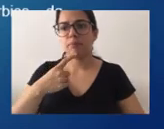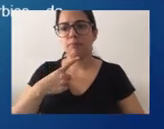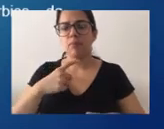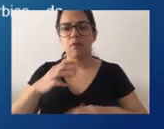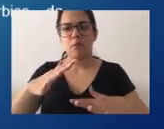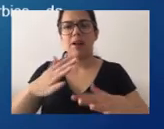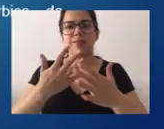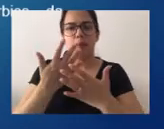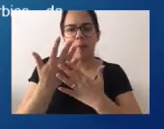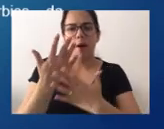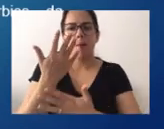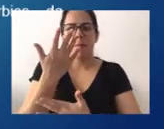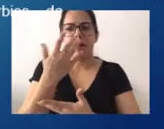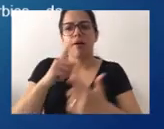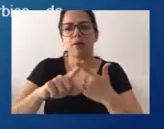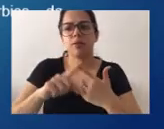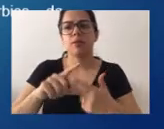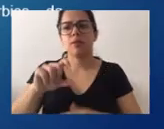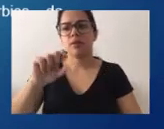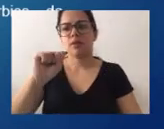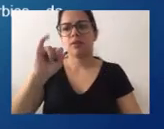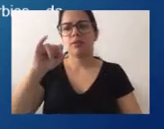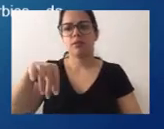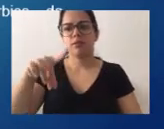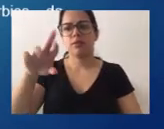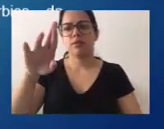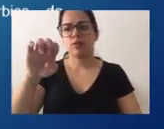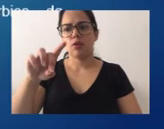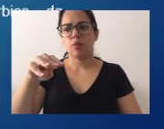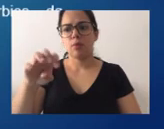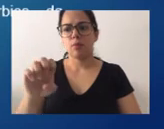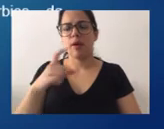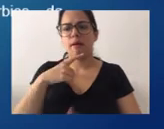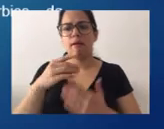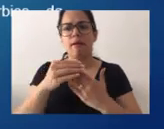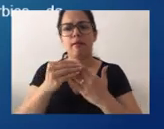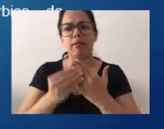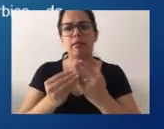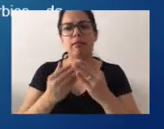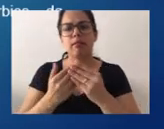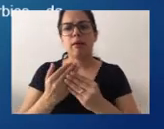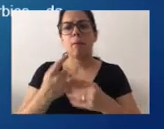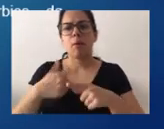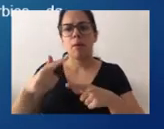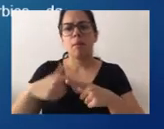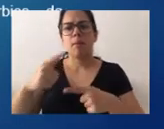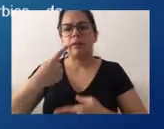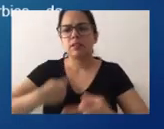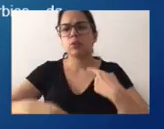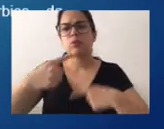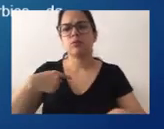uma doença que é a síndrome de Raynaud, que é um embranquecimento aqui dos dedos, é um problema circulatório,